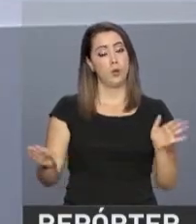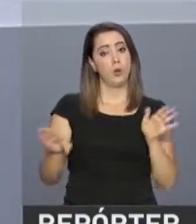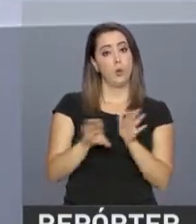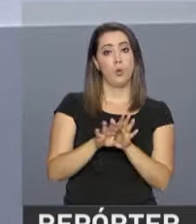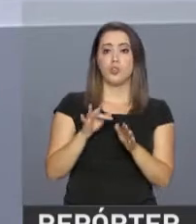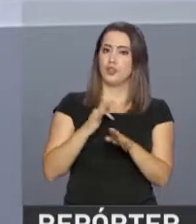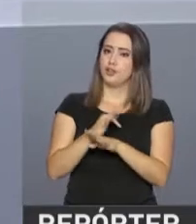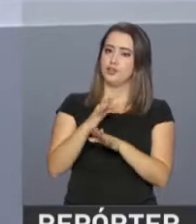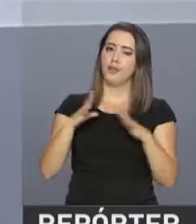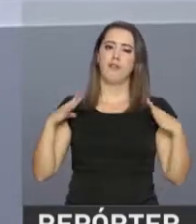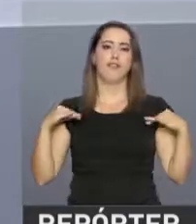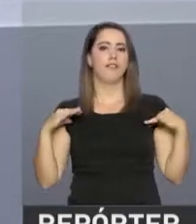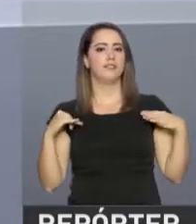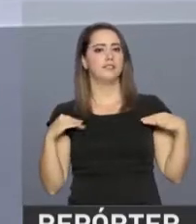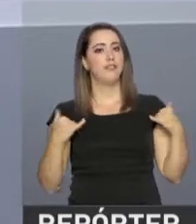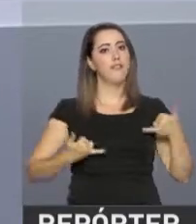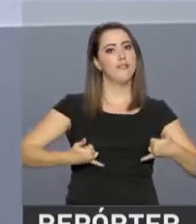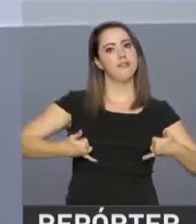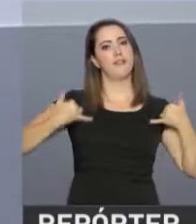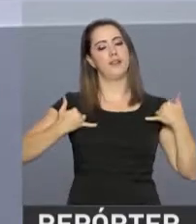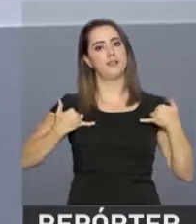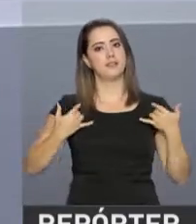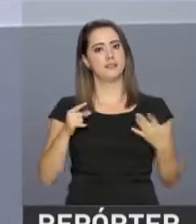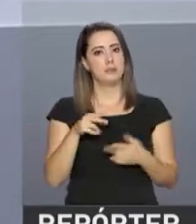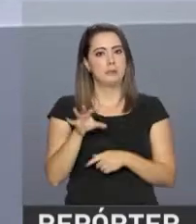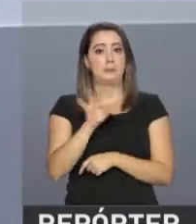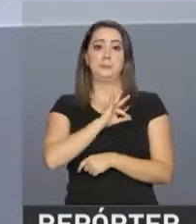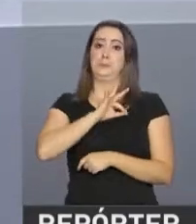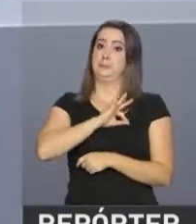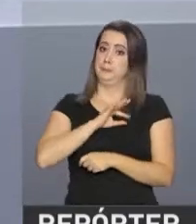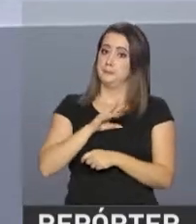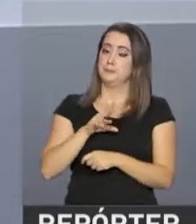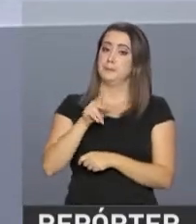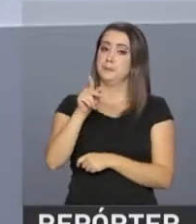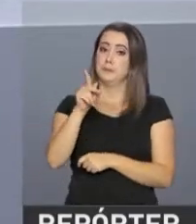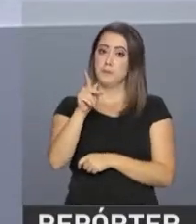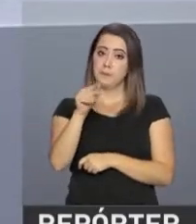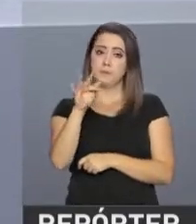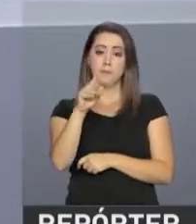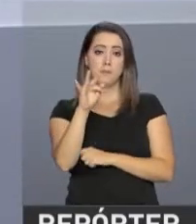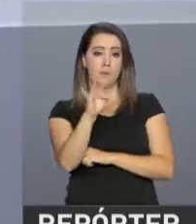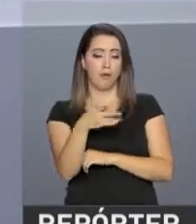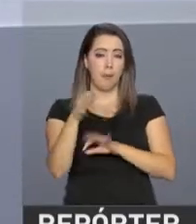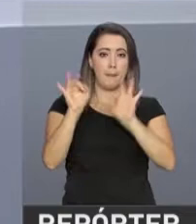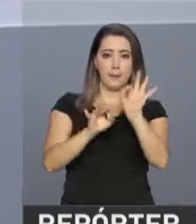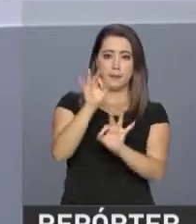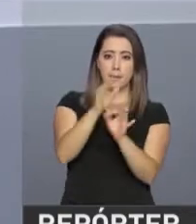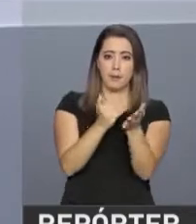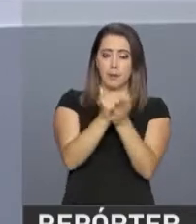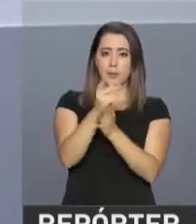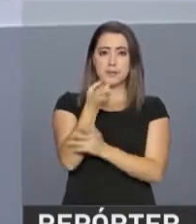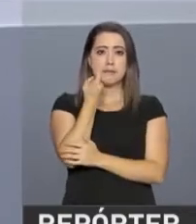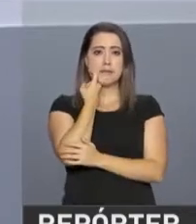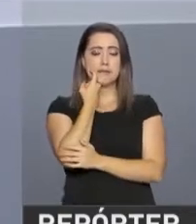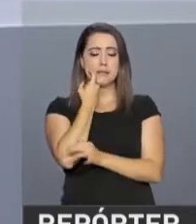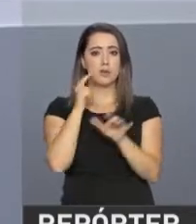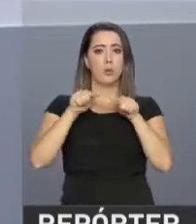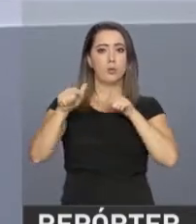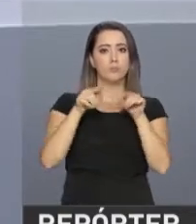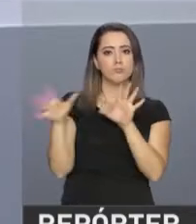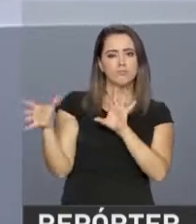férias e festas de fim de ano a polícia rodoviária federal se prepara para começar nesta sexta feira a operação